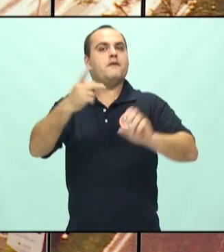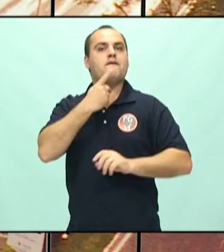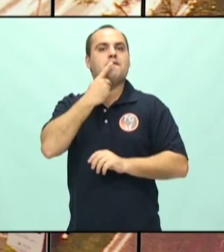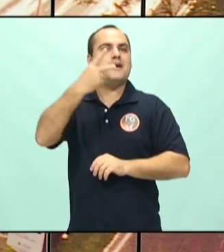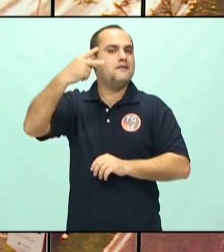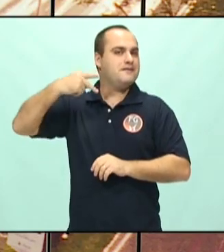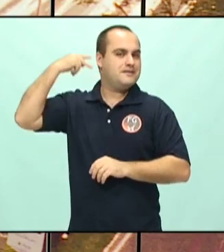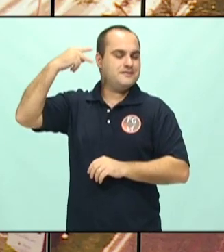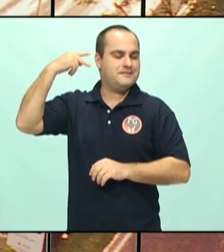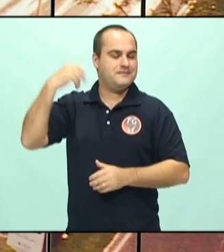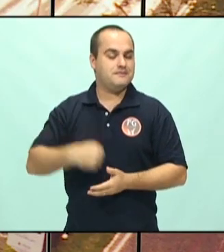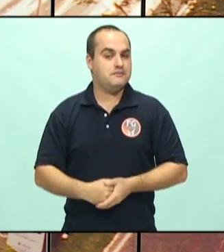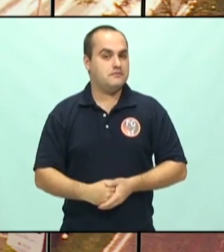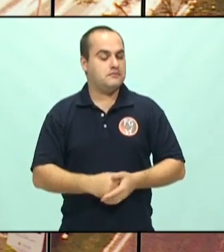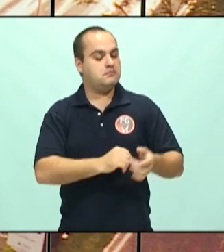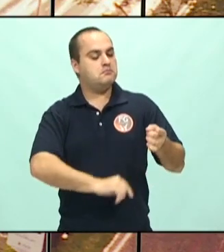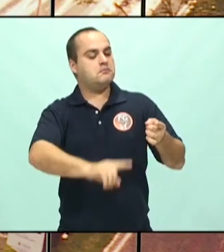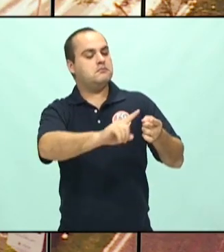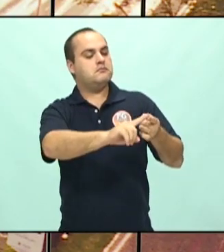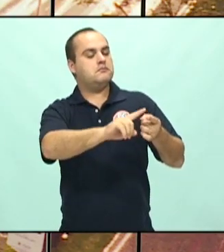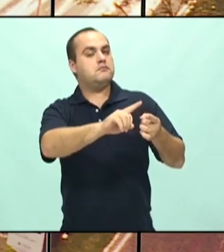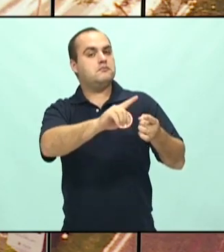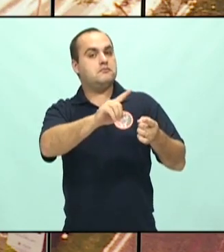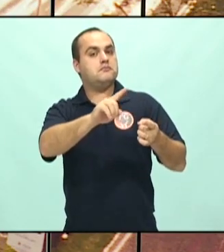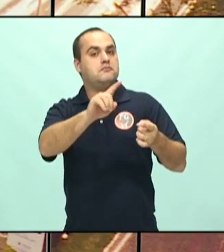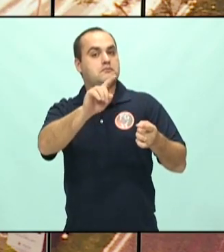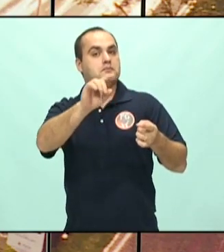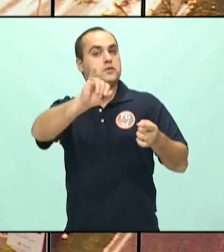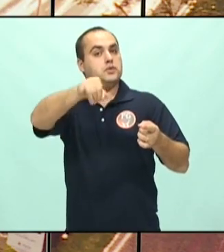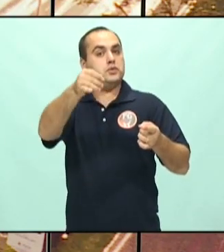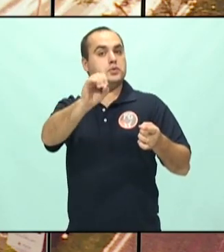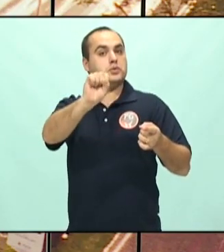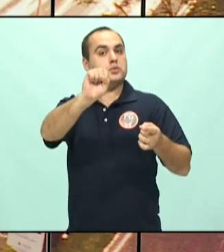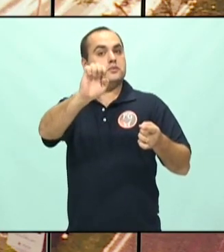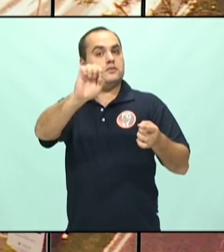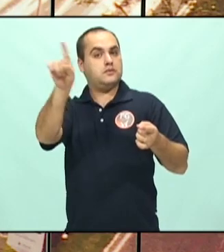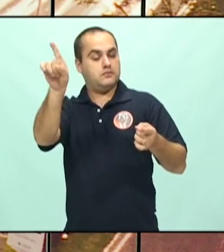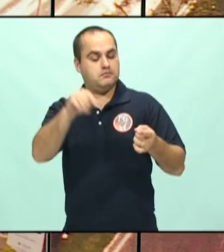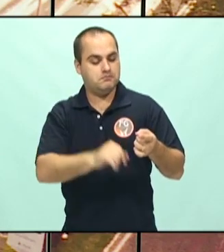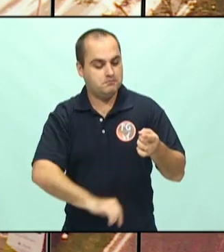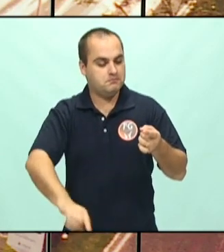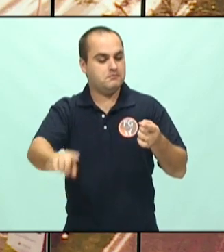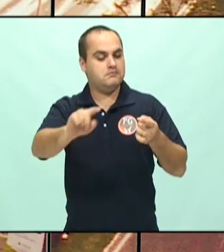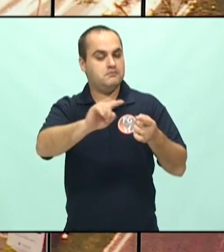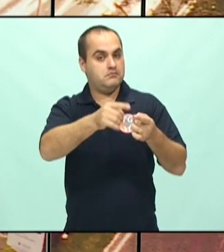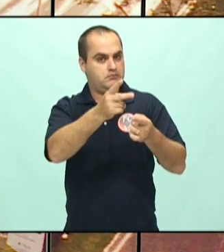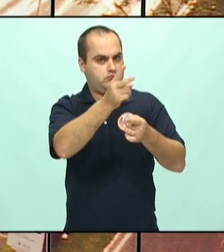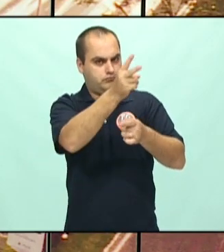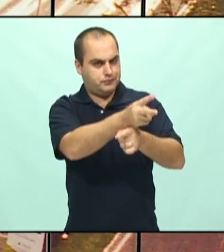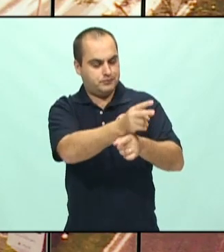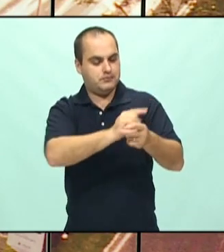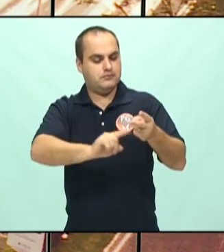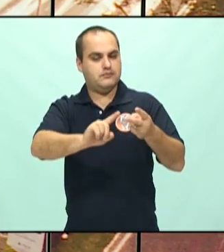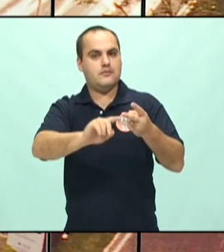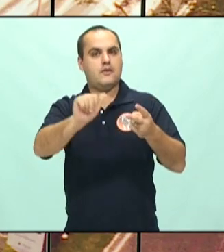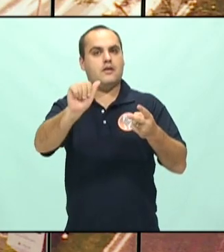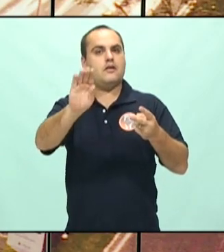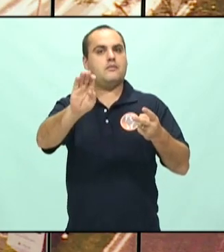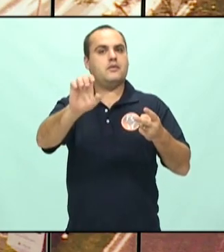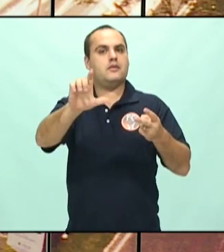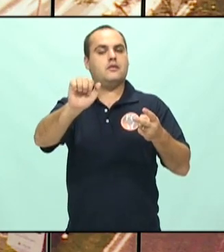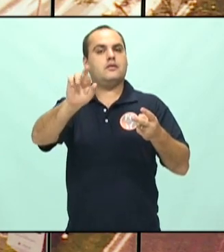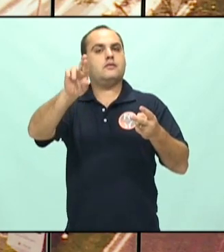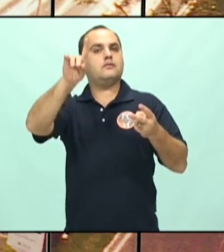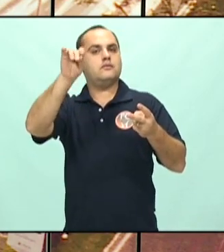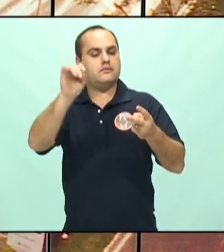fernando nosso repórter cinematográfico também o abelardo que o nosso ritmo de produção samuel moreira